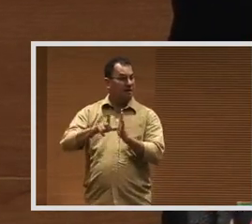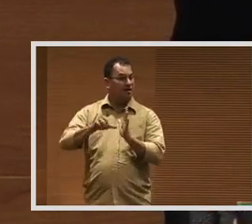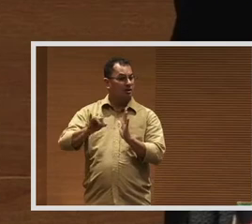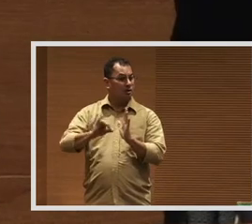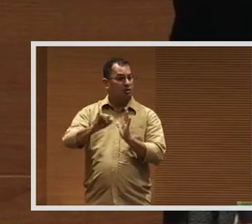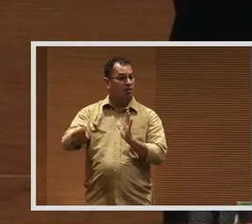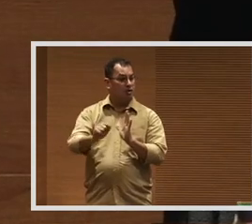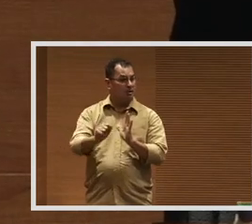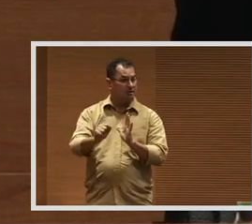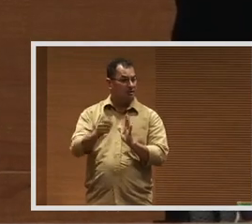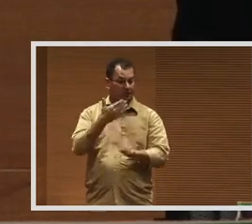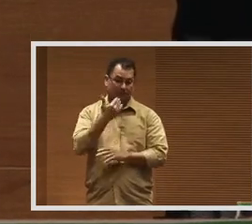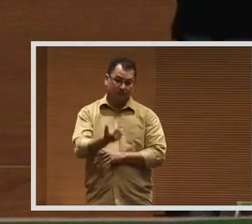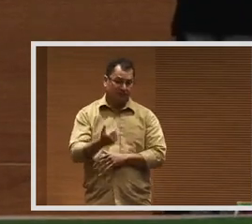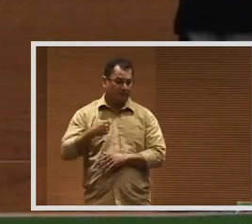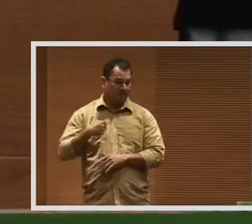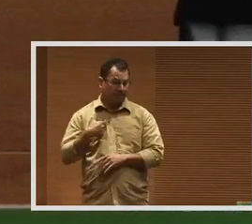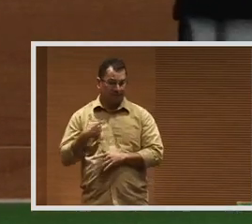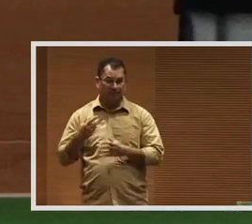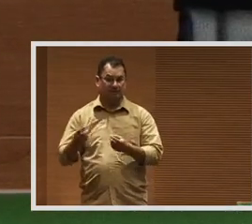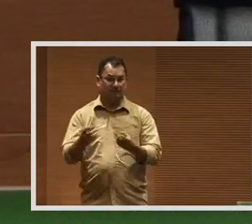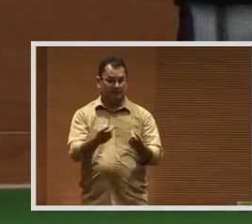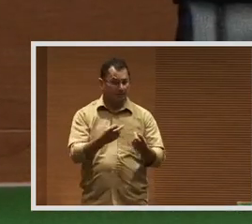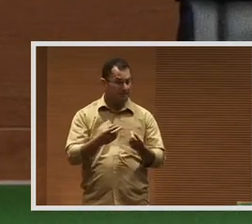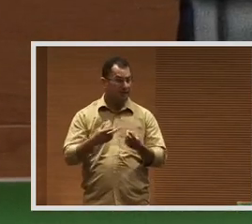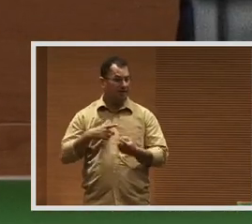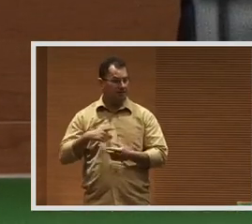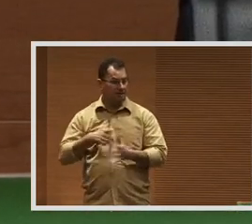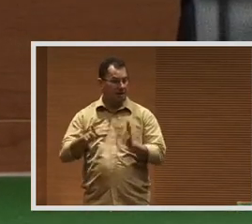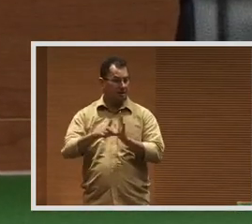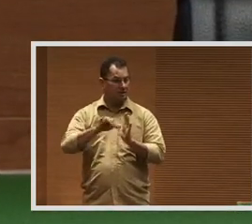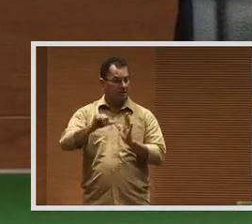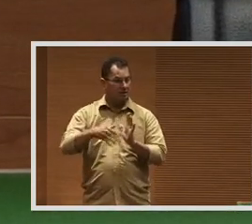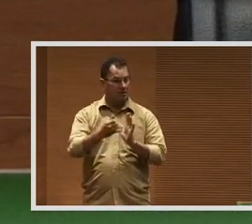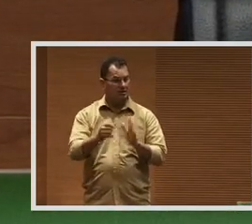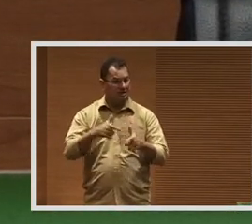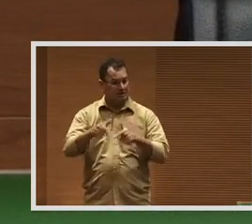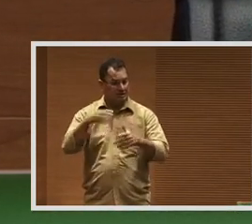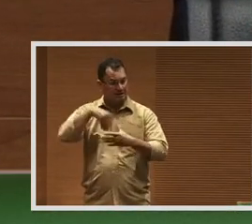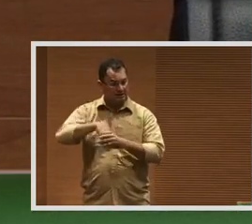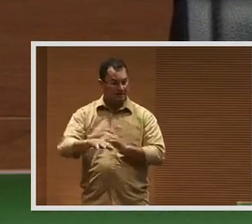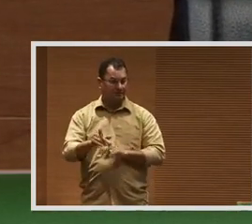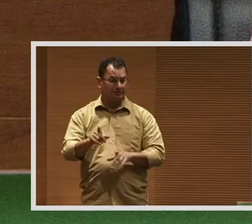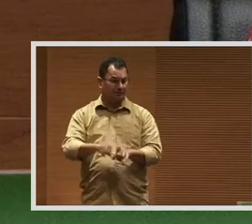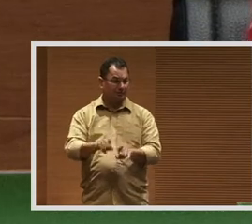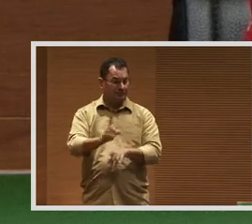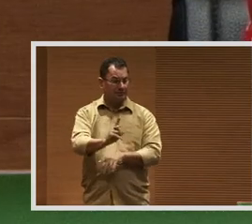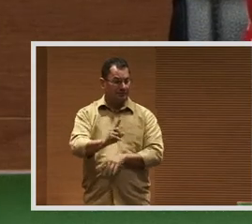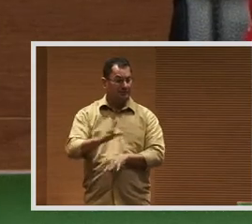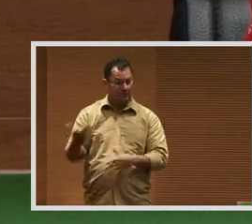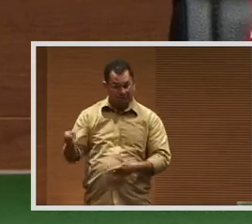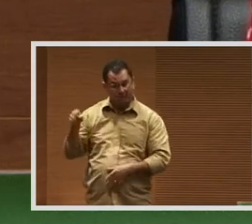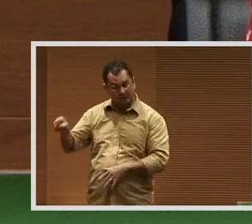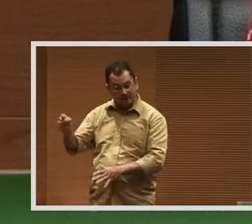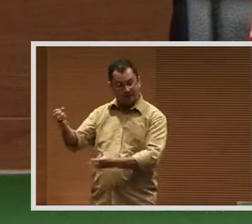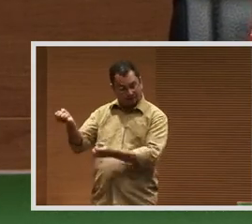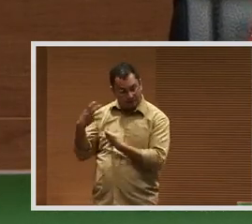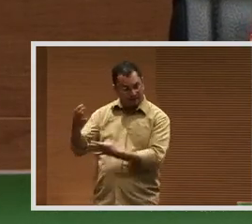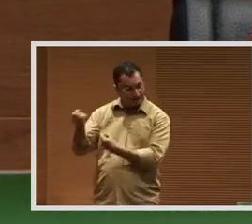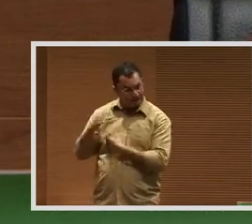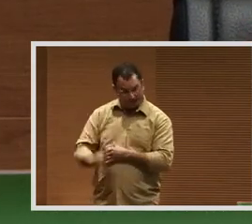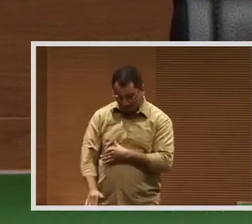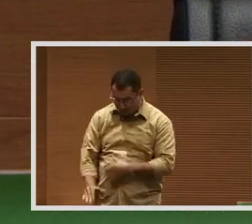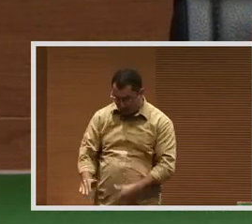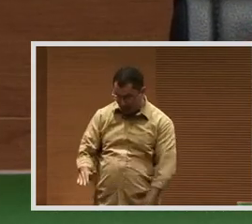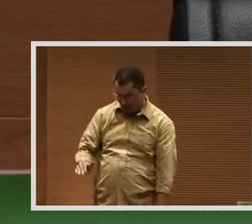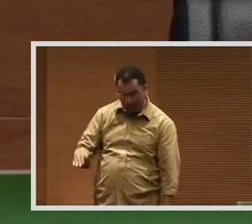E ele me pedia que eu não fosse uma comerciante. Né? E ele foi me ensinando isso, desde pequenininha. Né? E